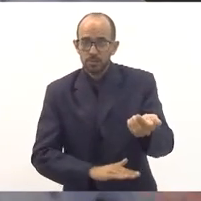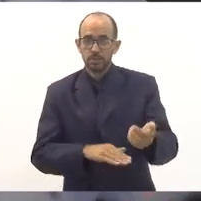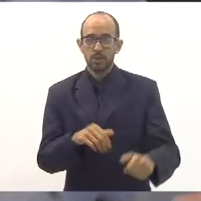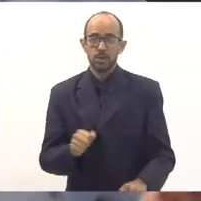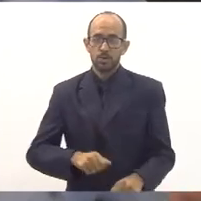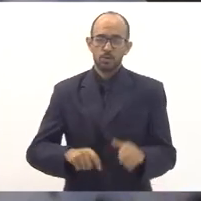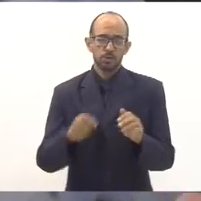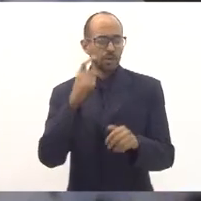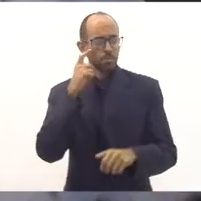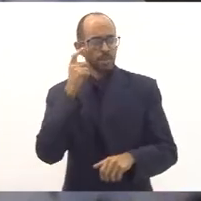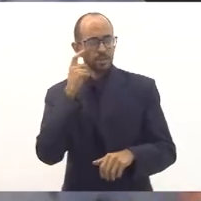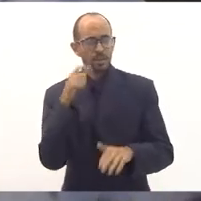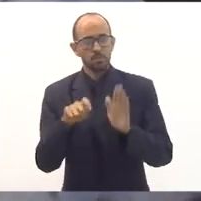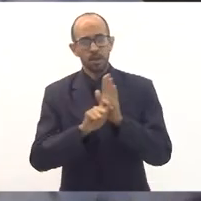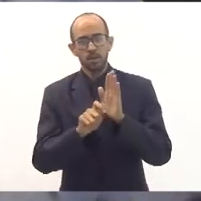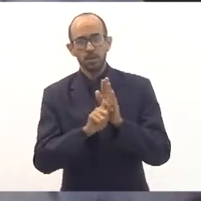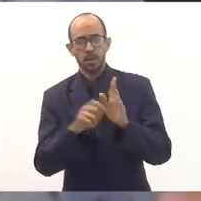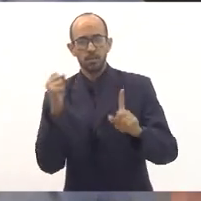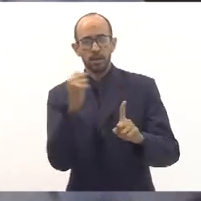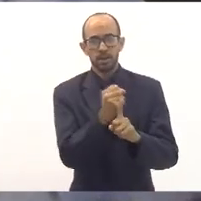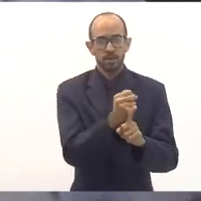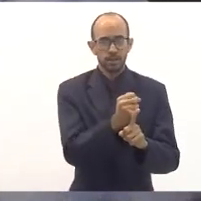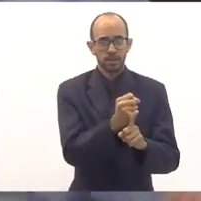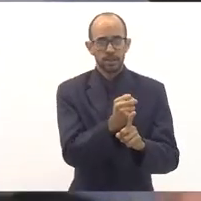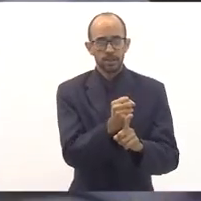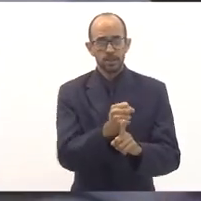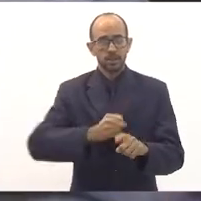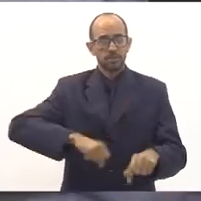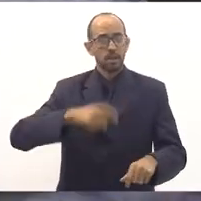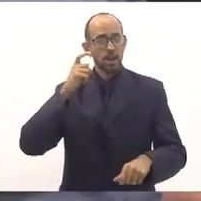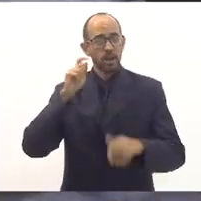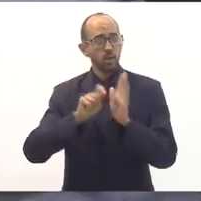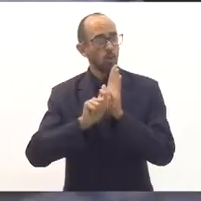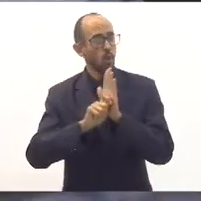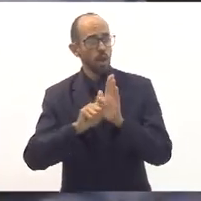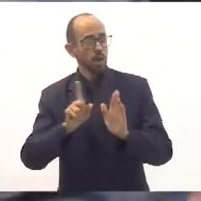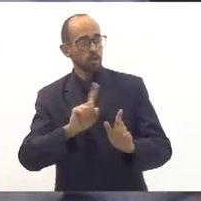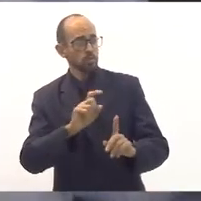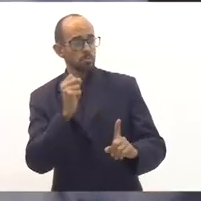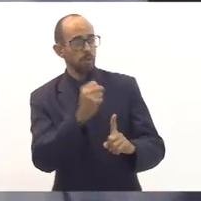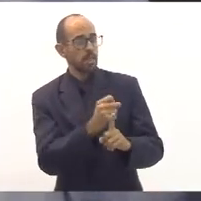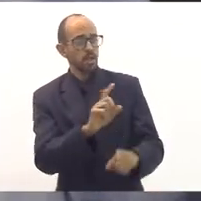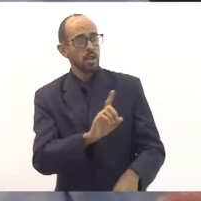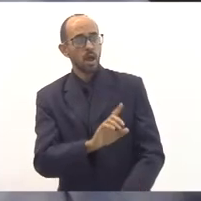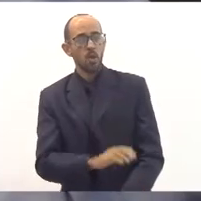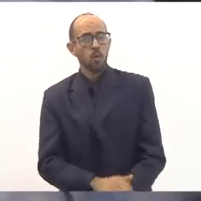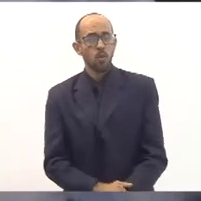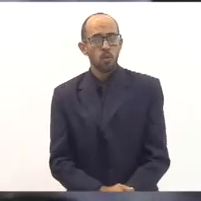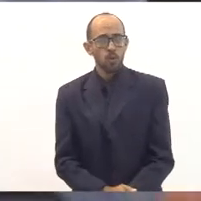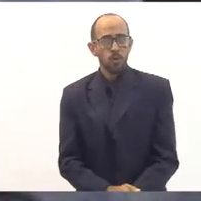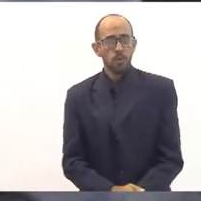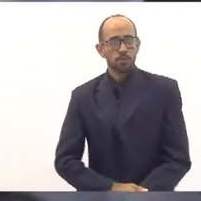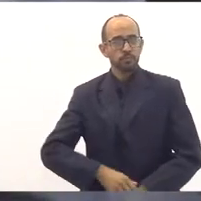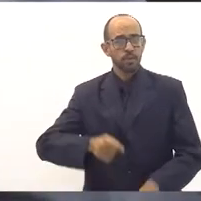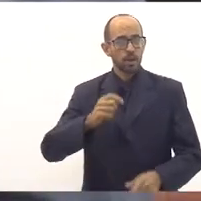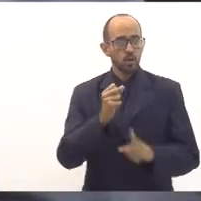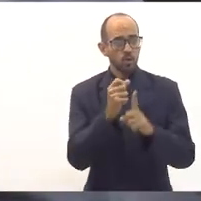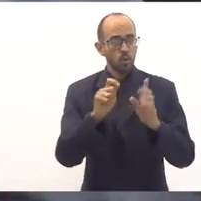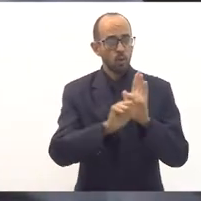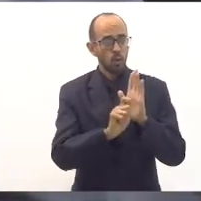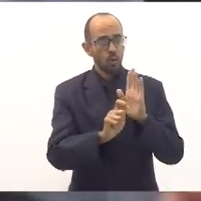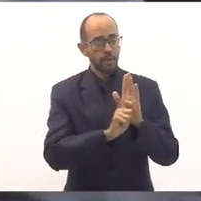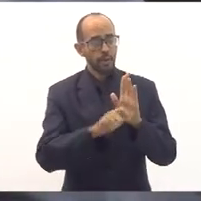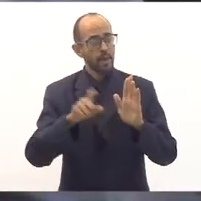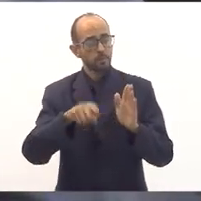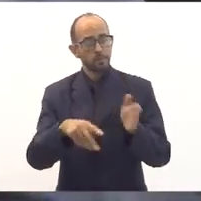você pensa que maconha mata maconha não te mata não maconha